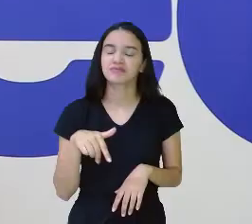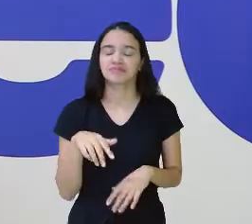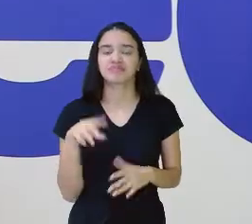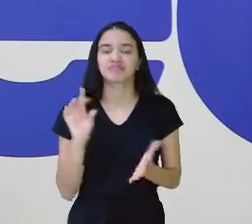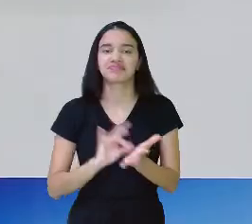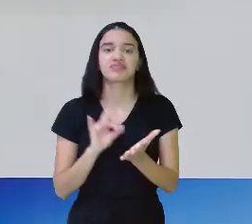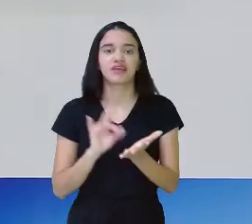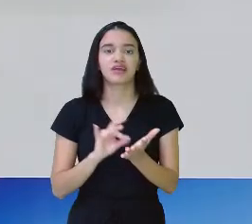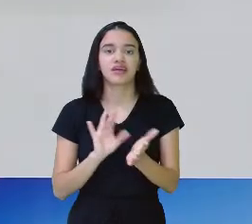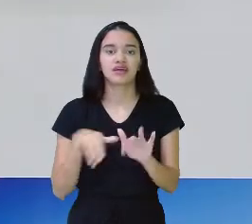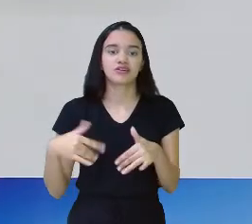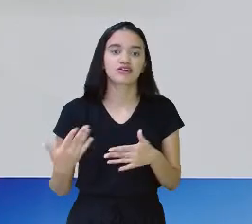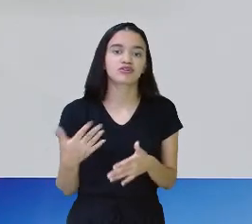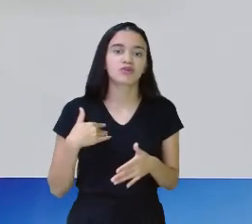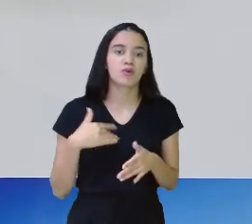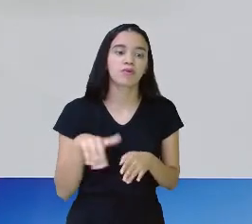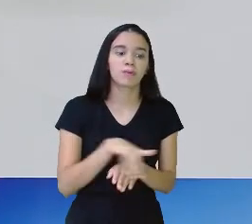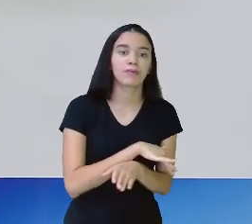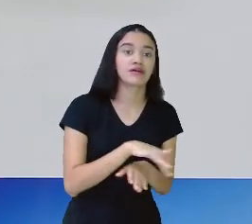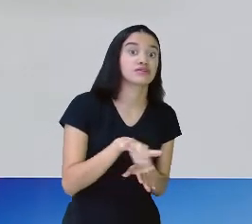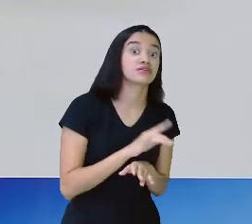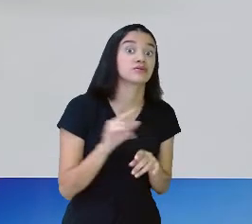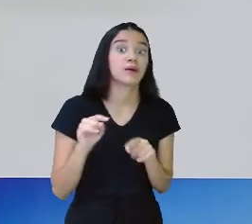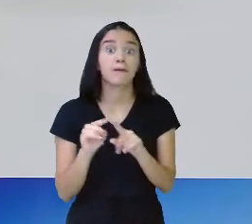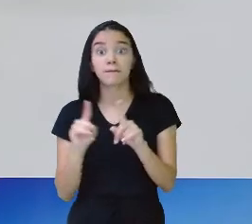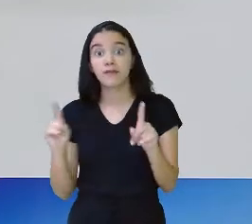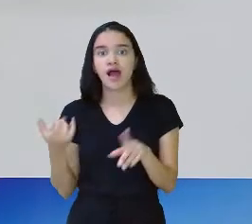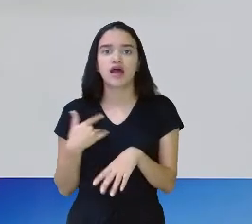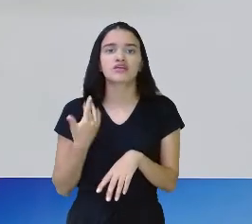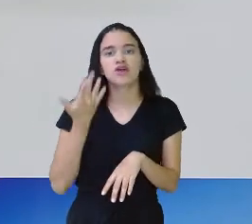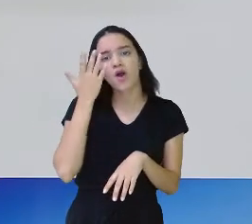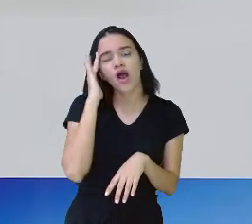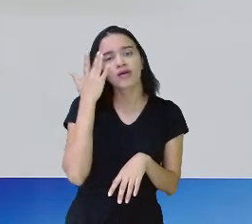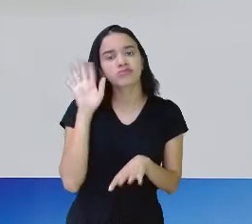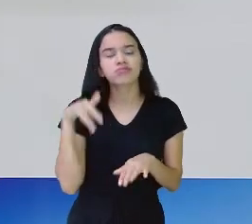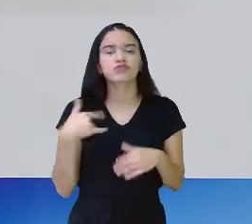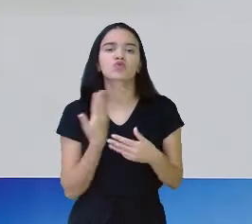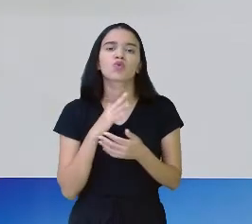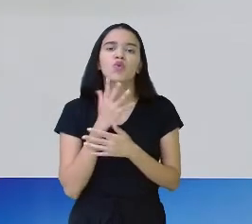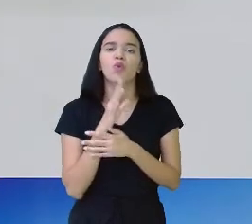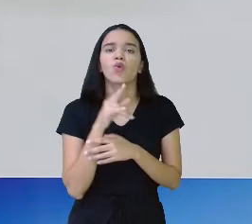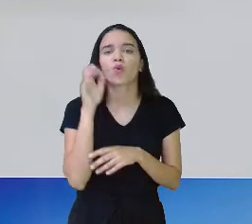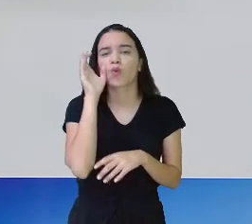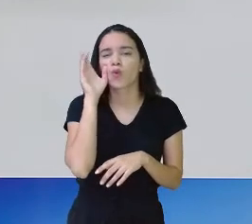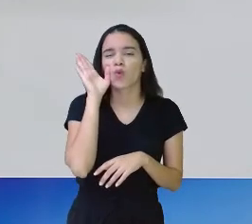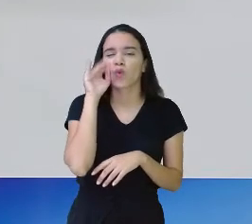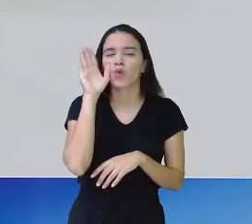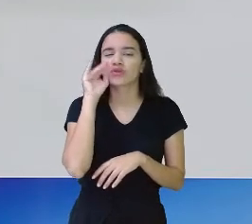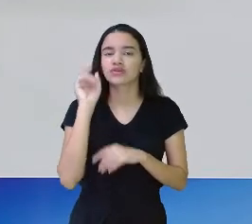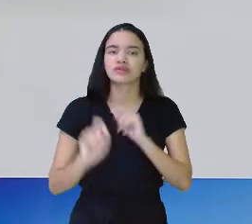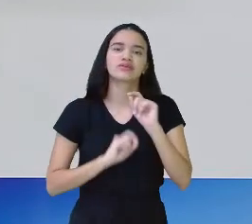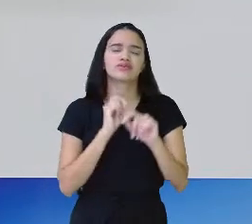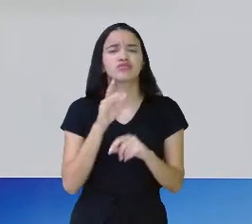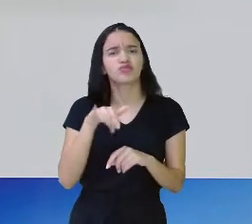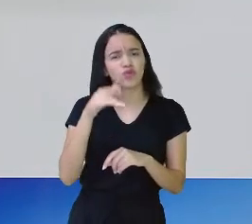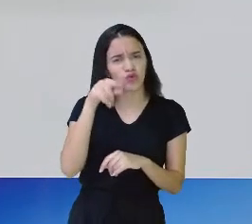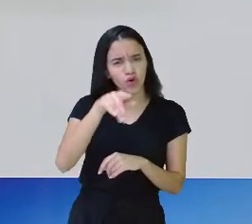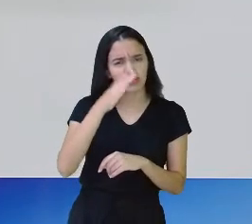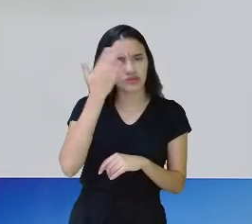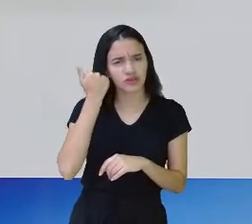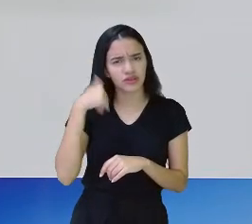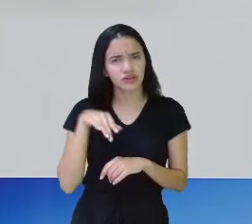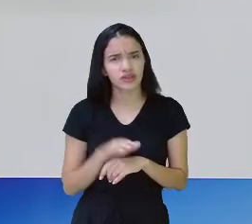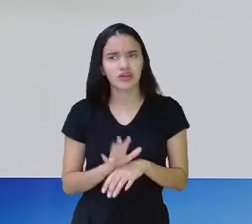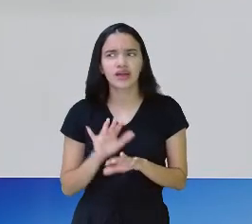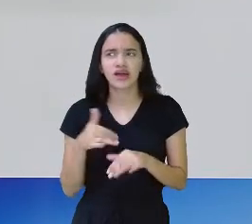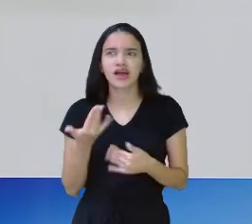isso, quando eu vou passando, eu vou afastando. Mas eu acho outra curiosidade, hoje eu estou muito curiosa. Você, por acaso, anda com um saquinho